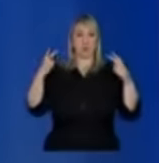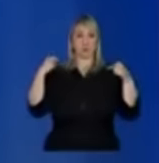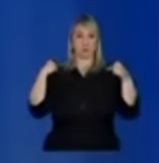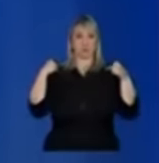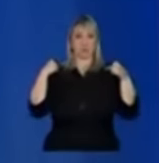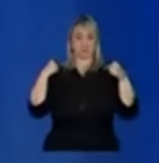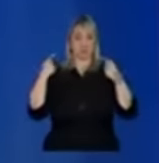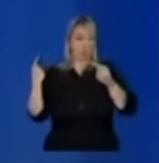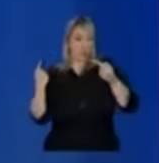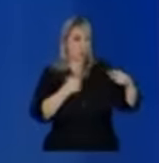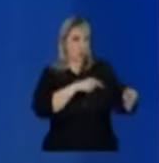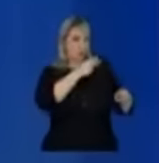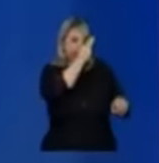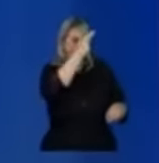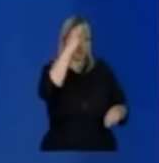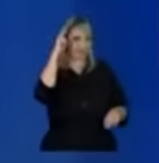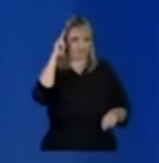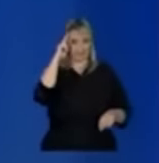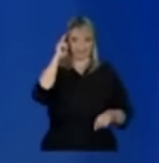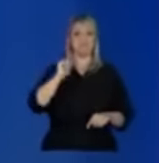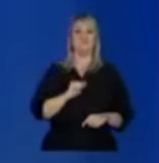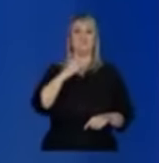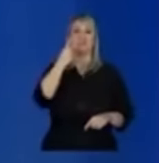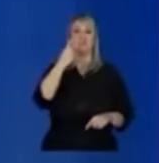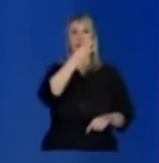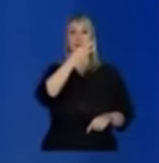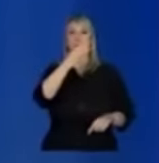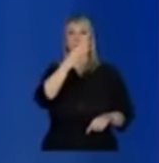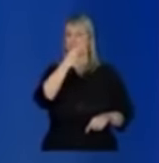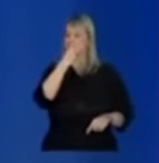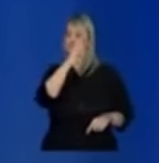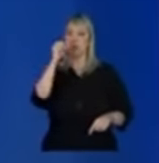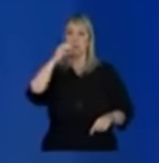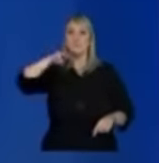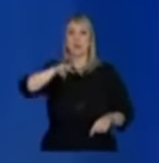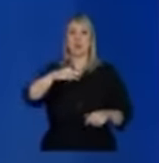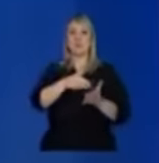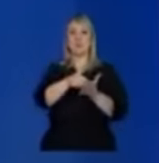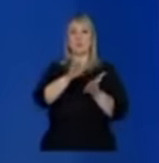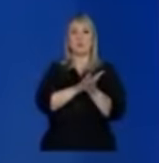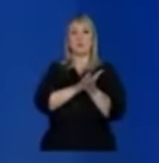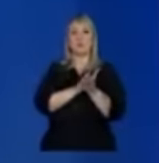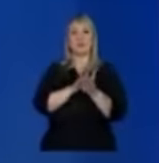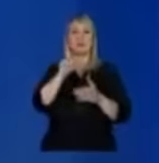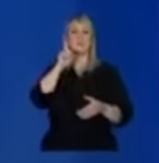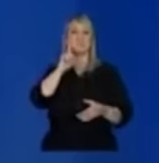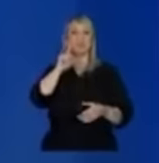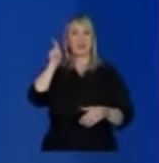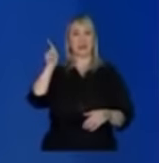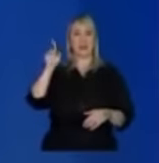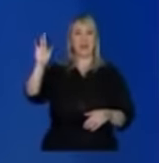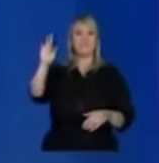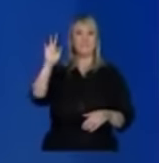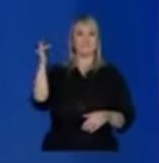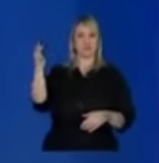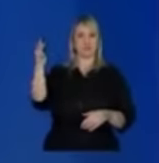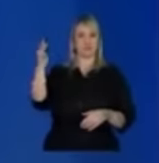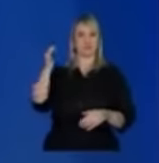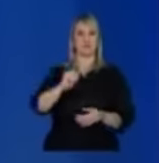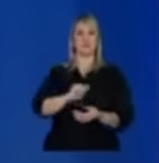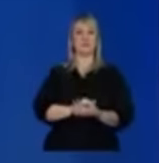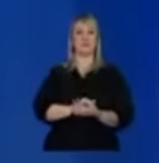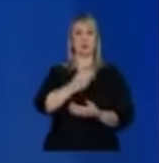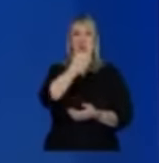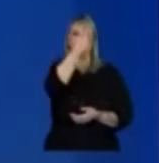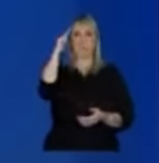o Uber. 100 milhões de multa nos Estados Unidos. Na França, vamos para a Europa.